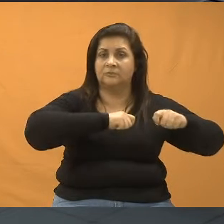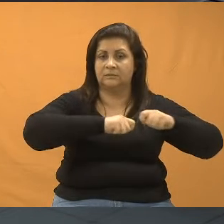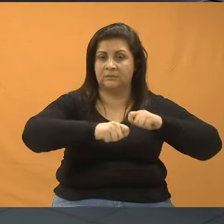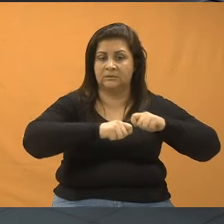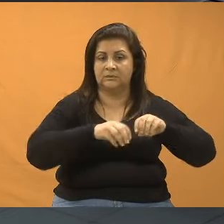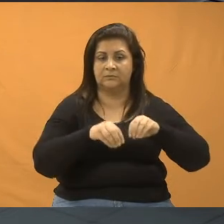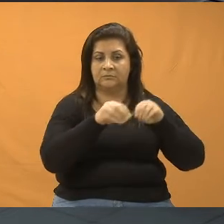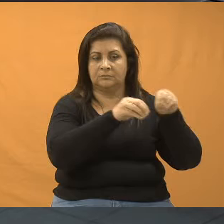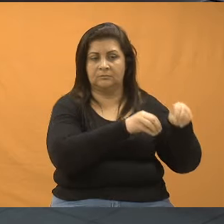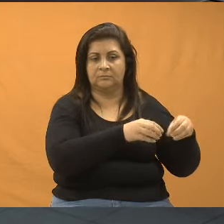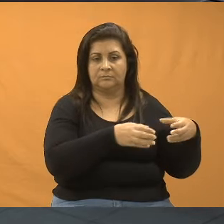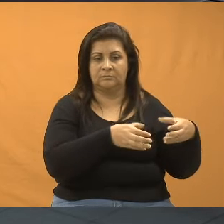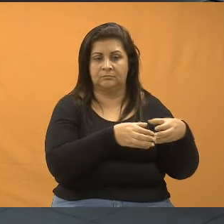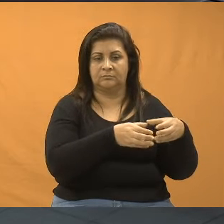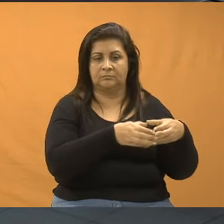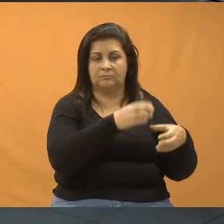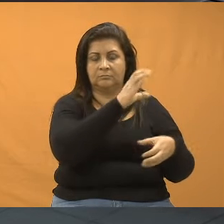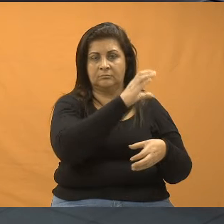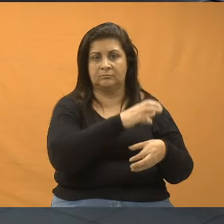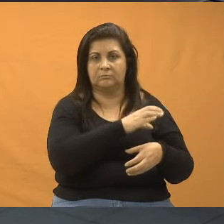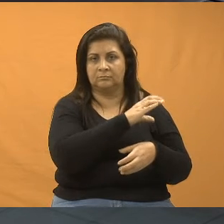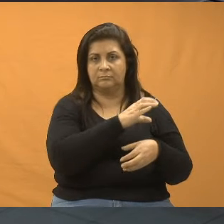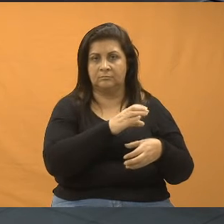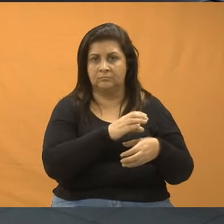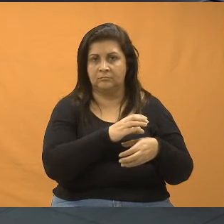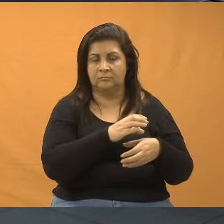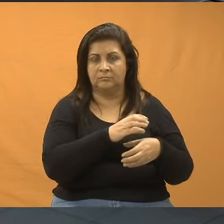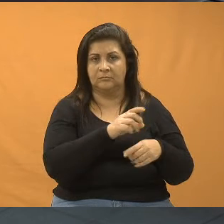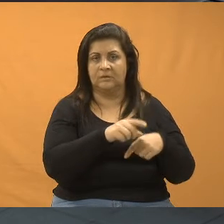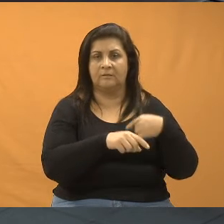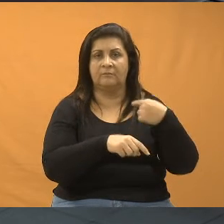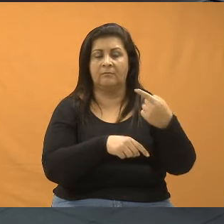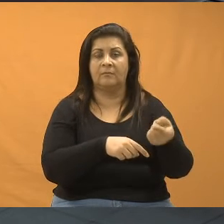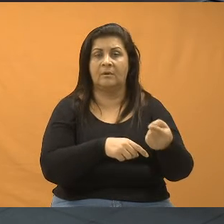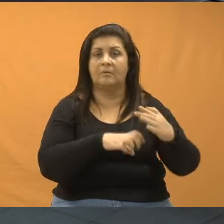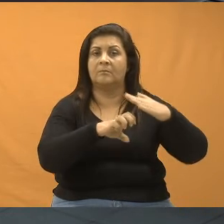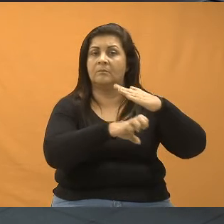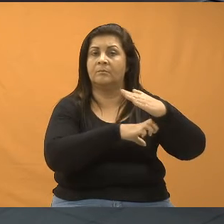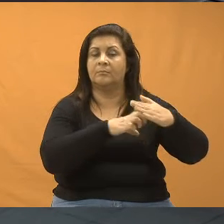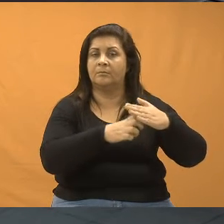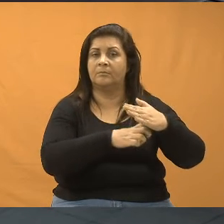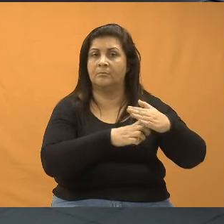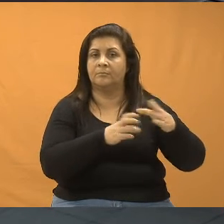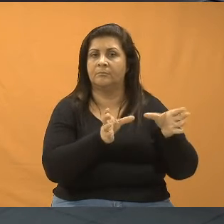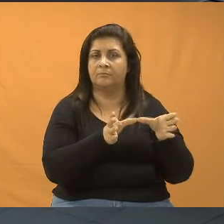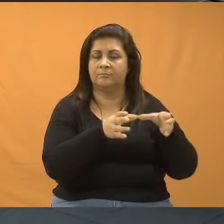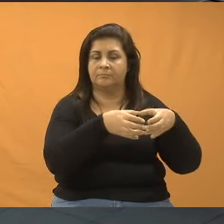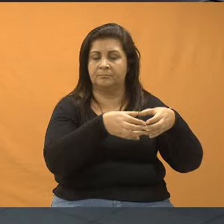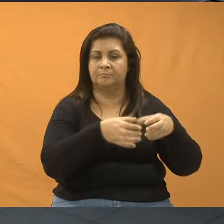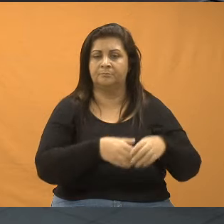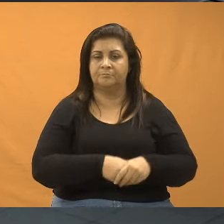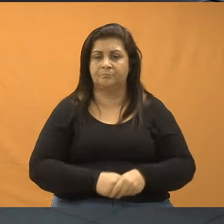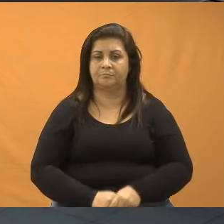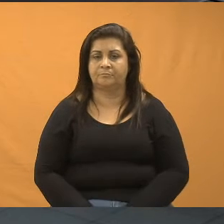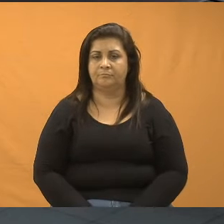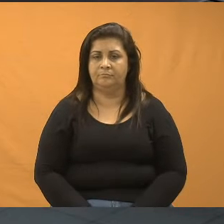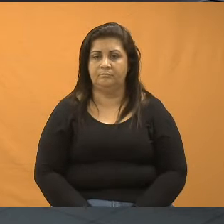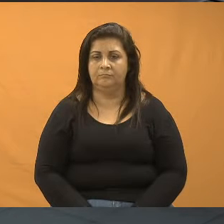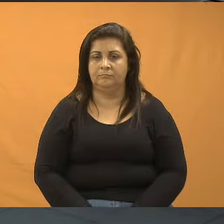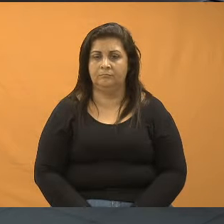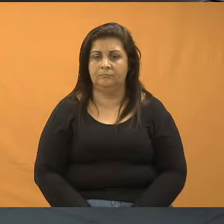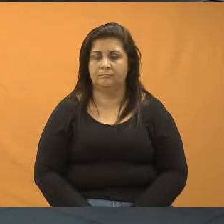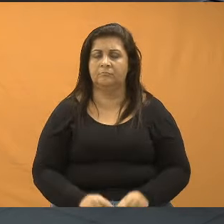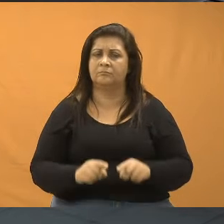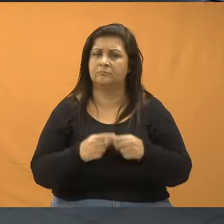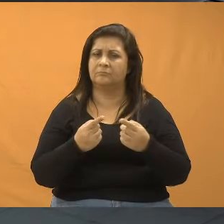devolvendo, passará a ser da OS que for assumir aí a Santa Casa. Mas isso ainda